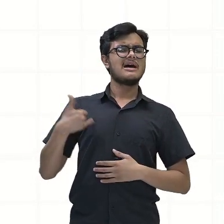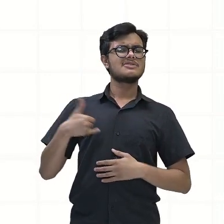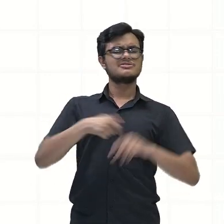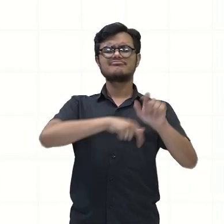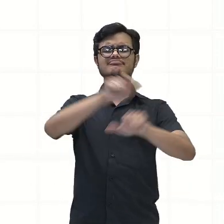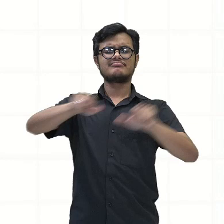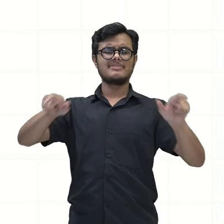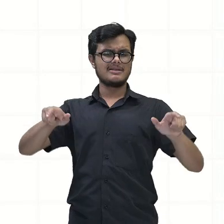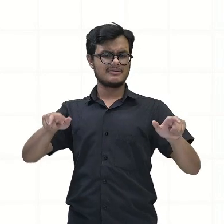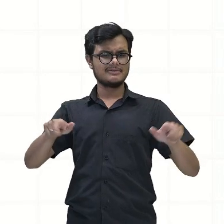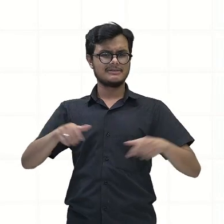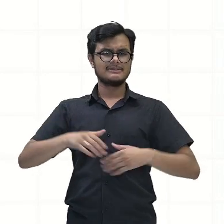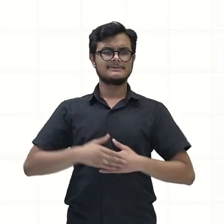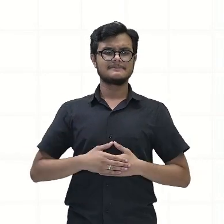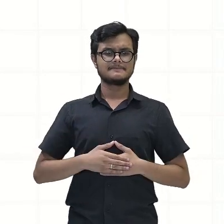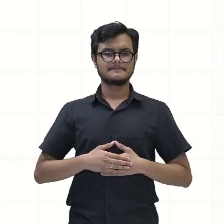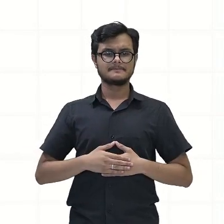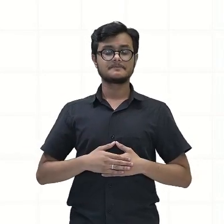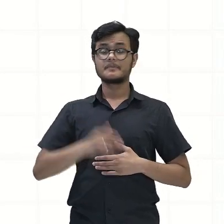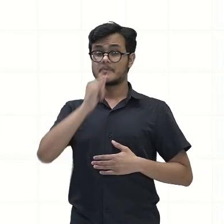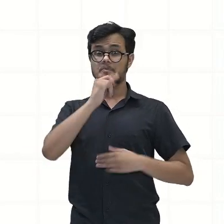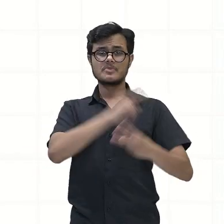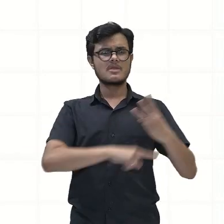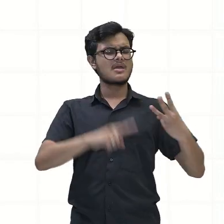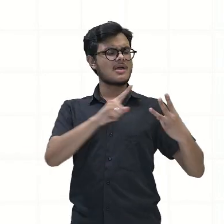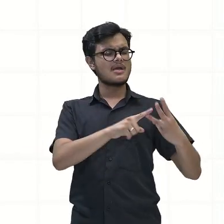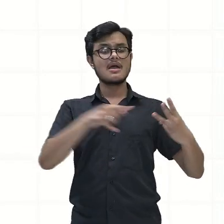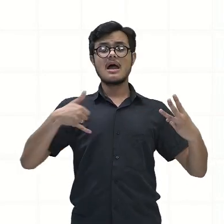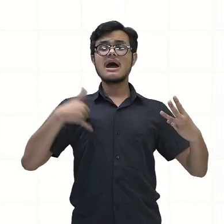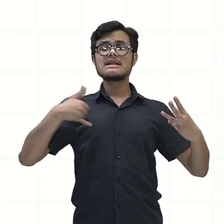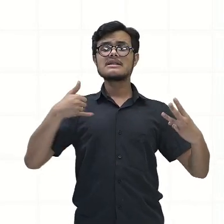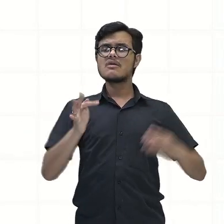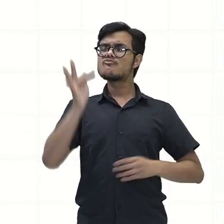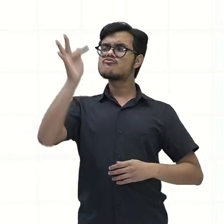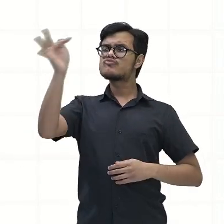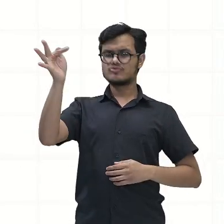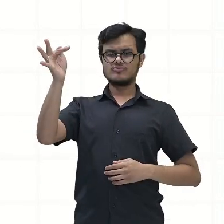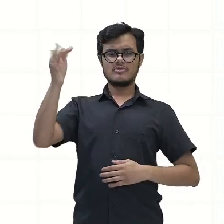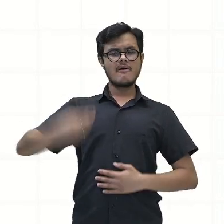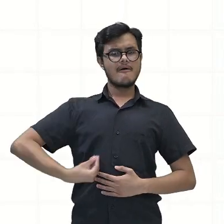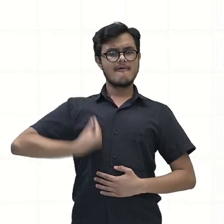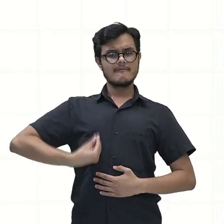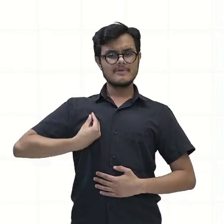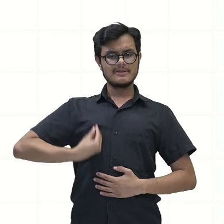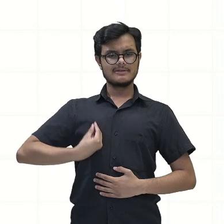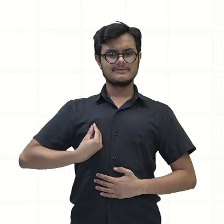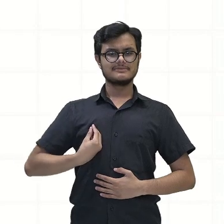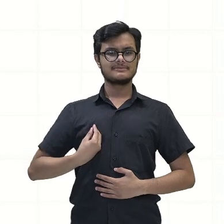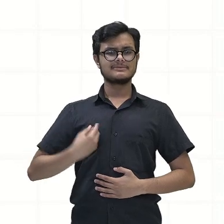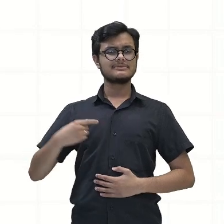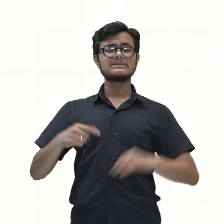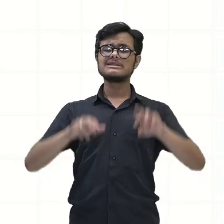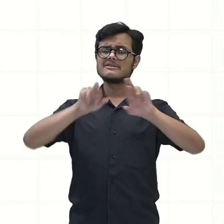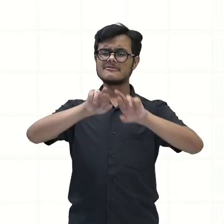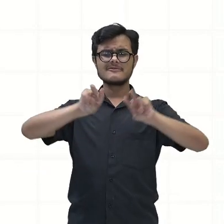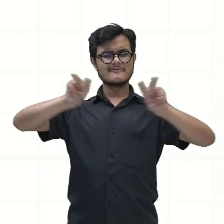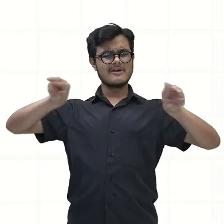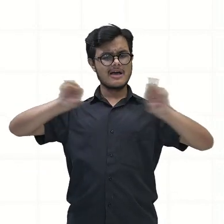bom? A longevidade aqui da população também, entre outras temáticas que eu